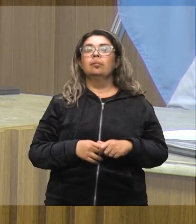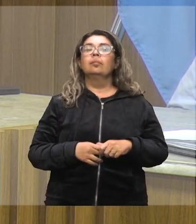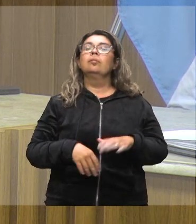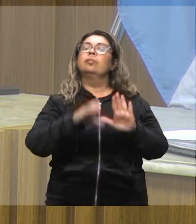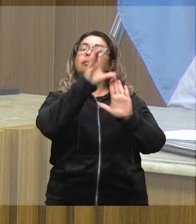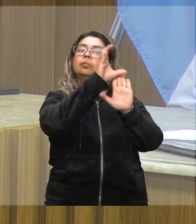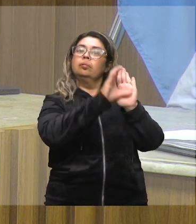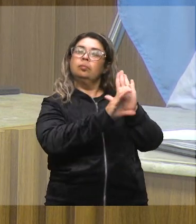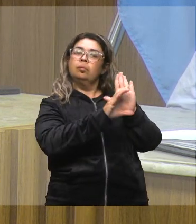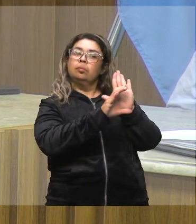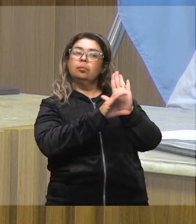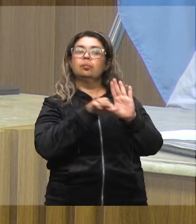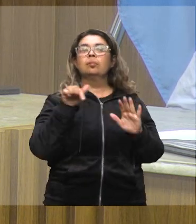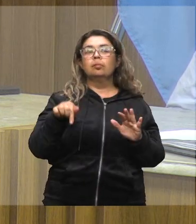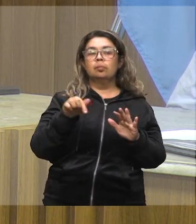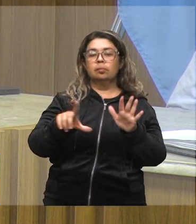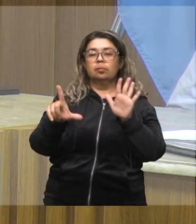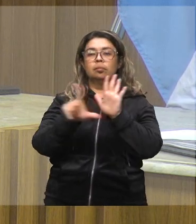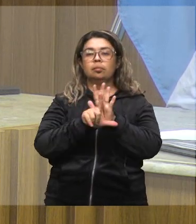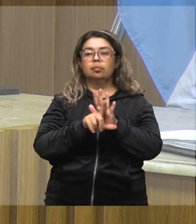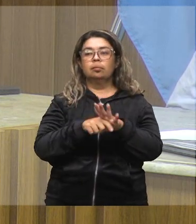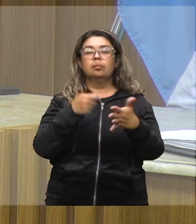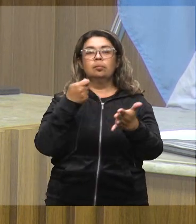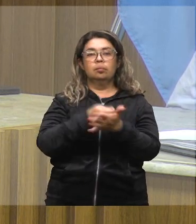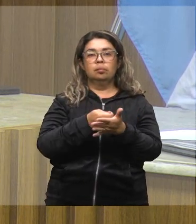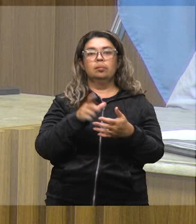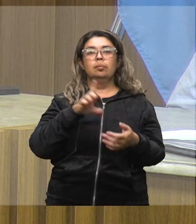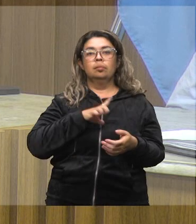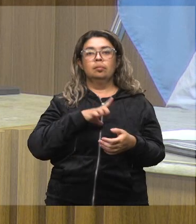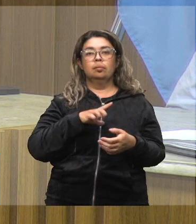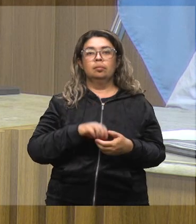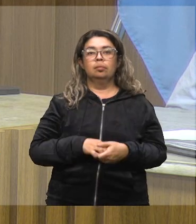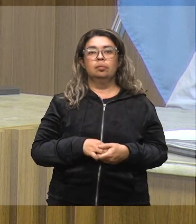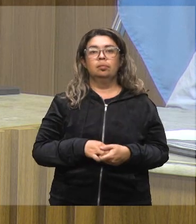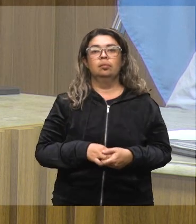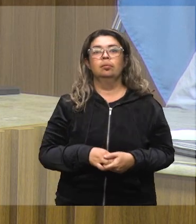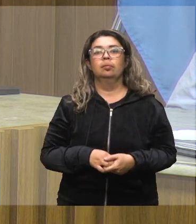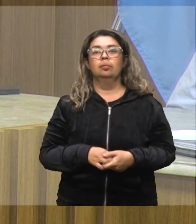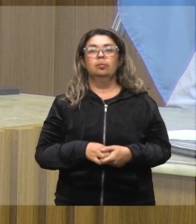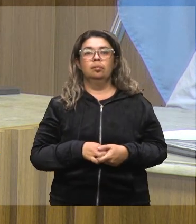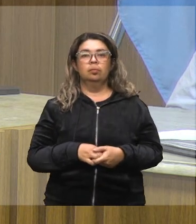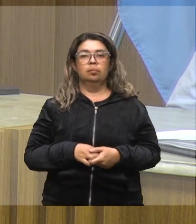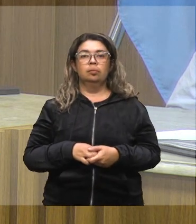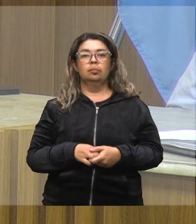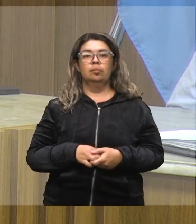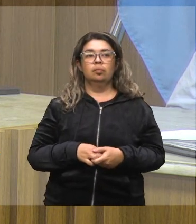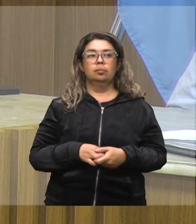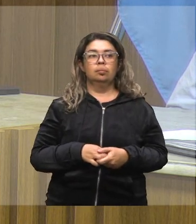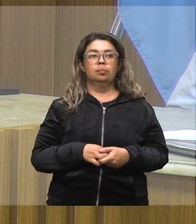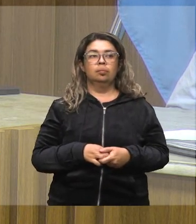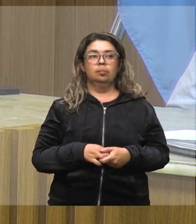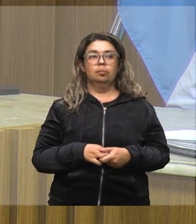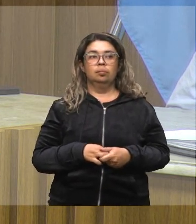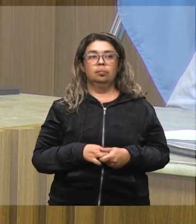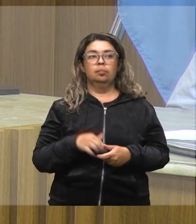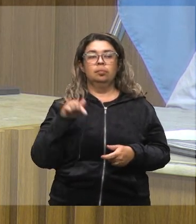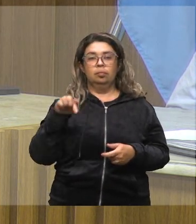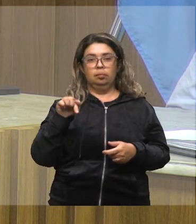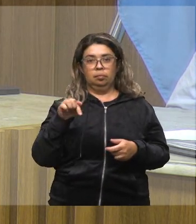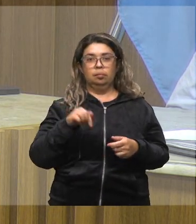trata do artigo 1 desta lei, deverá conter obrigatoriamente, no mínimo, as